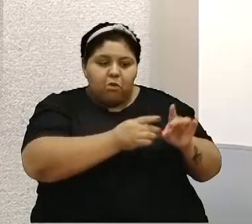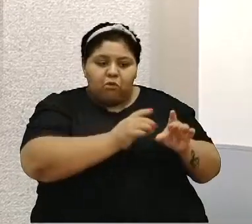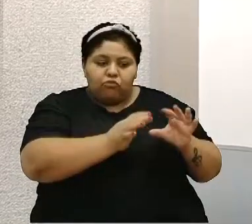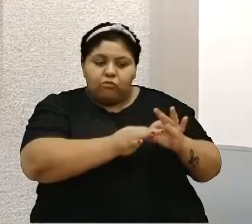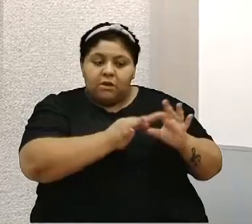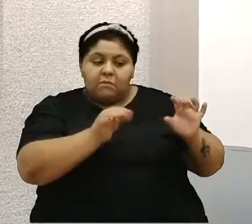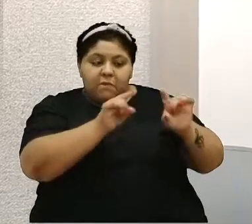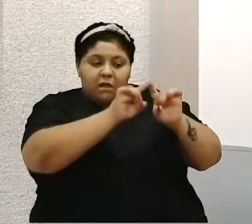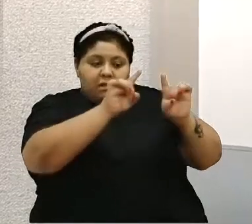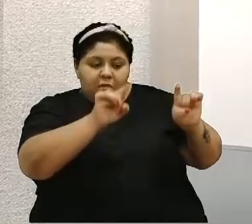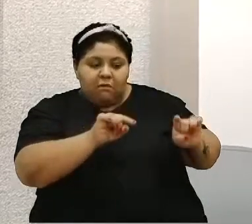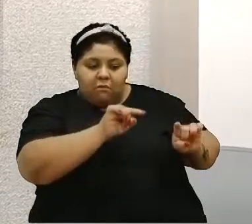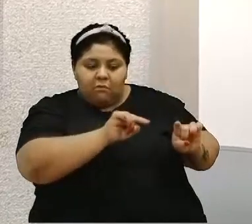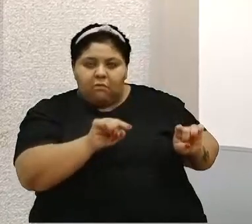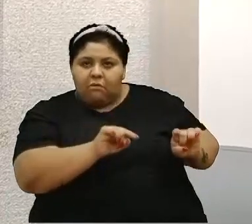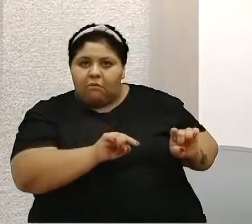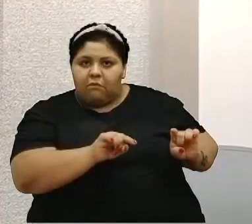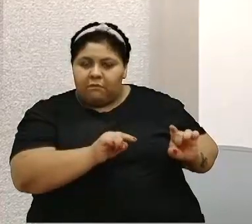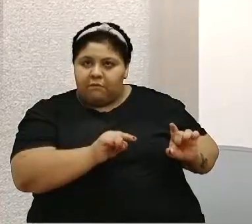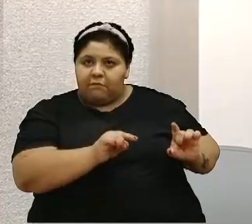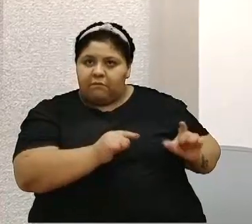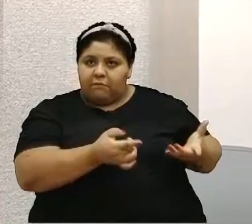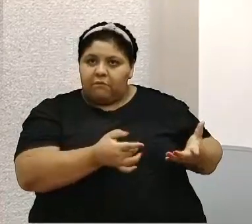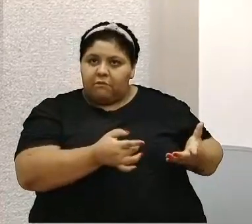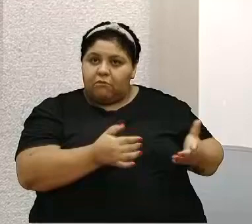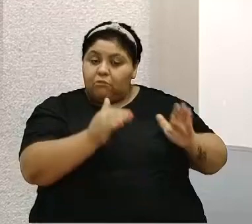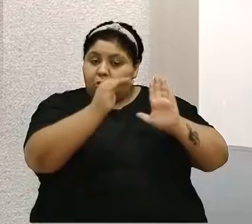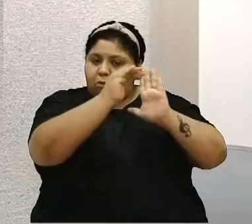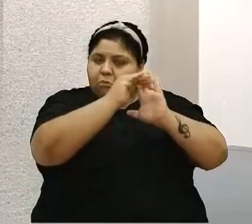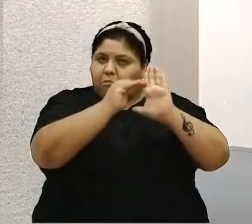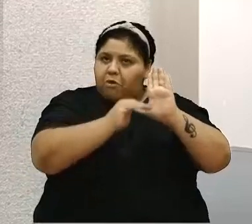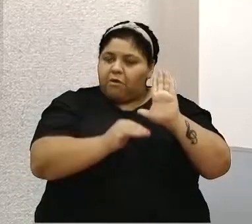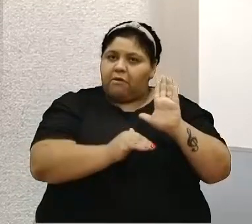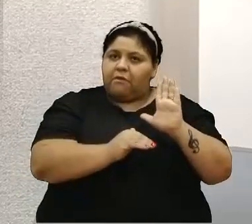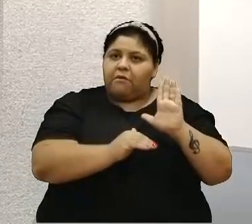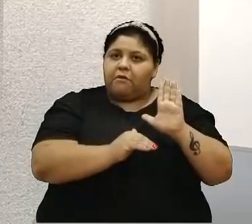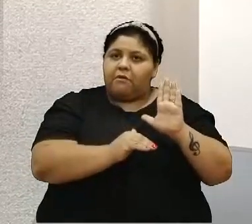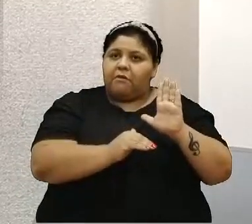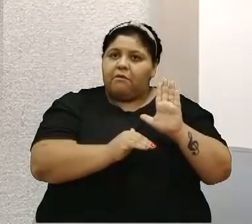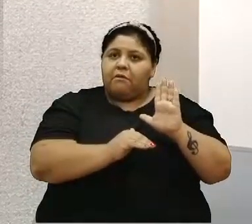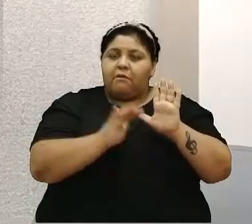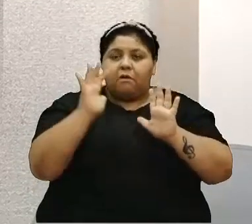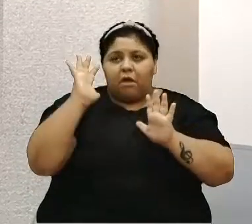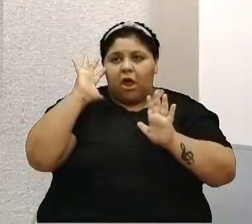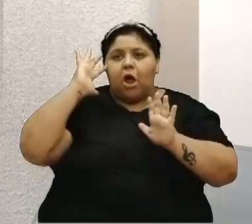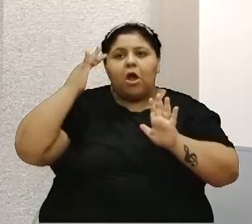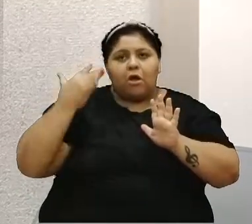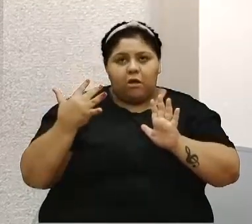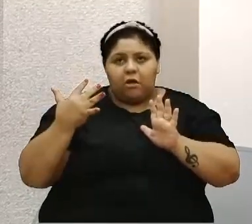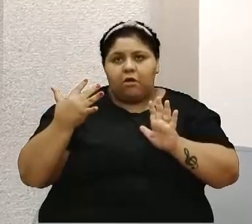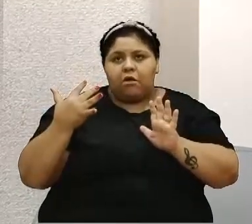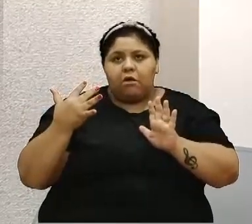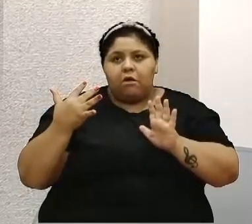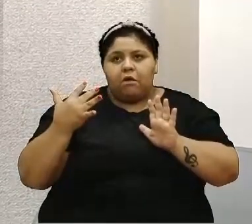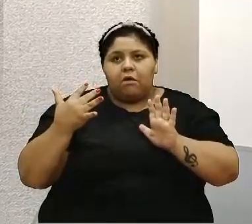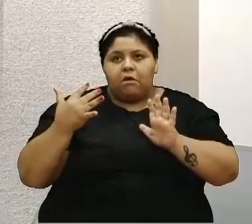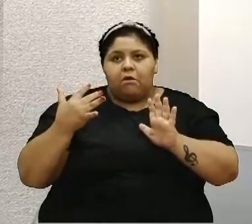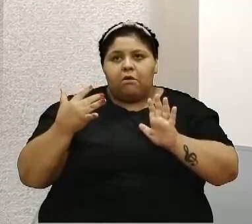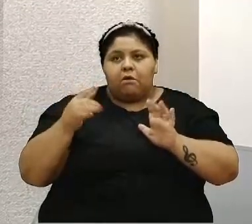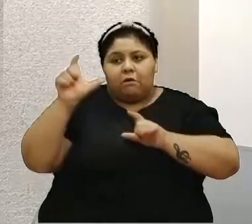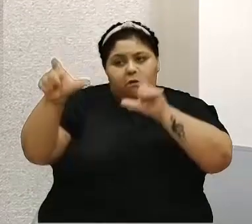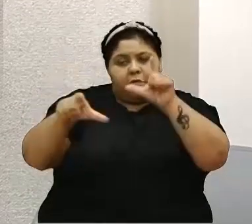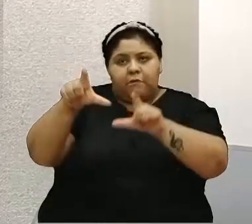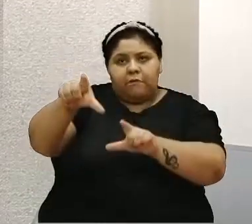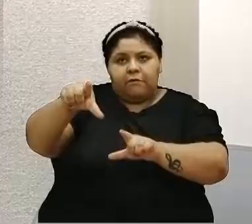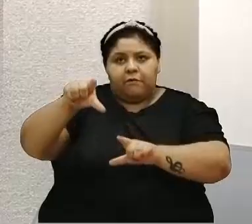urnas. Um programa. Foi defendido um programa. E os votos aconteceram e foram eleitos para